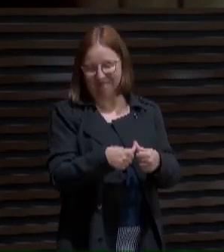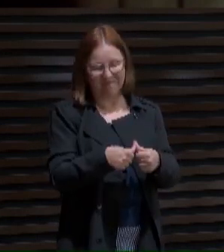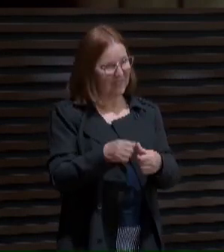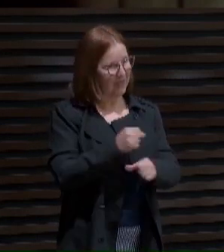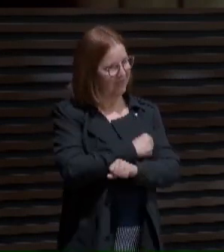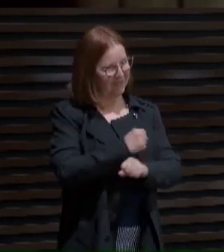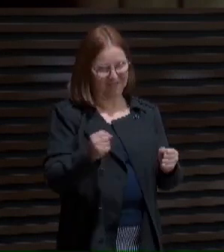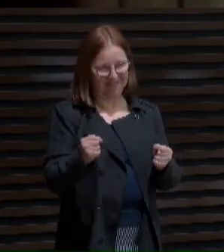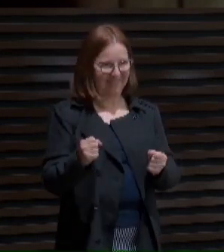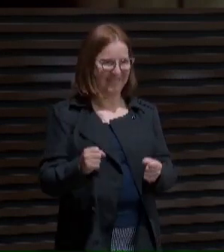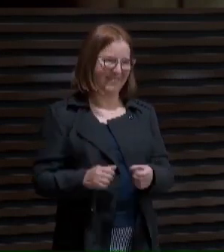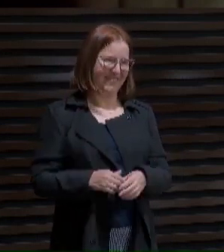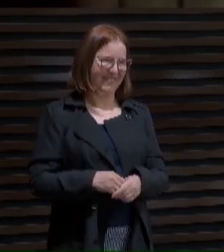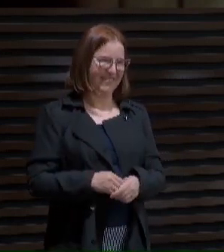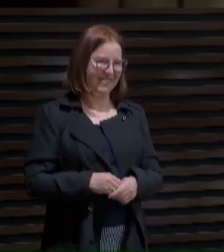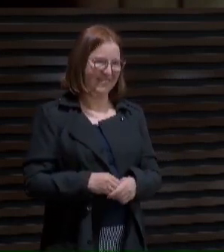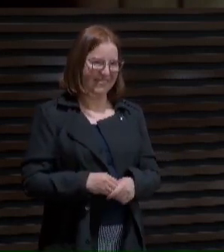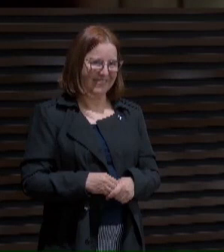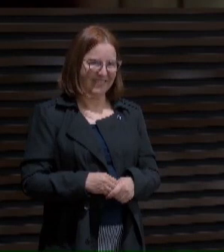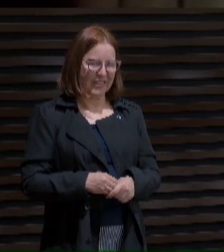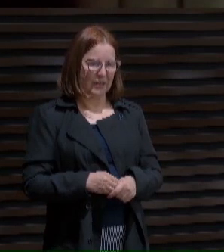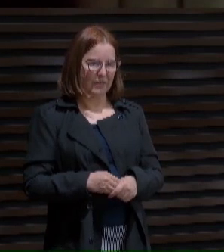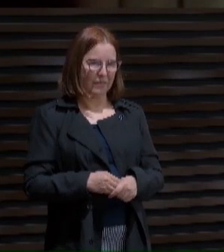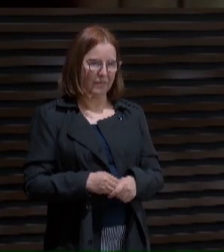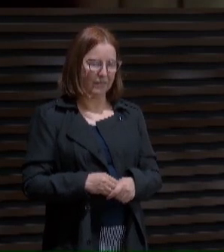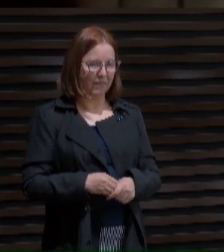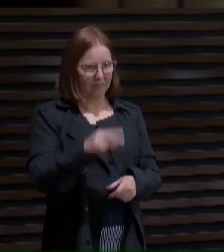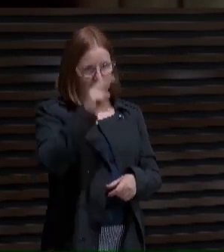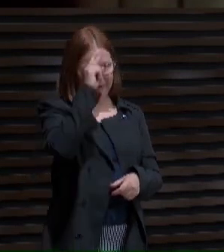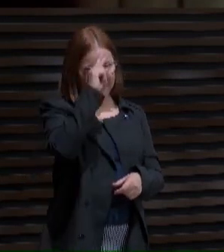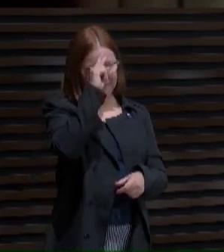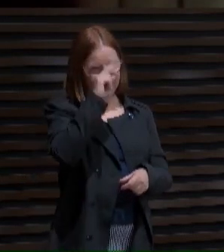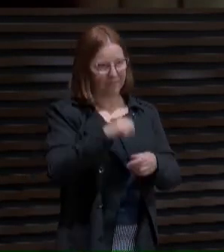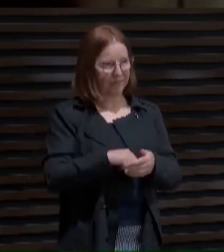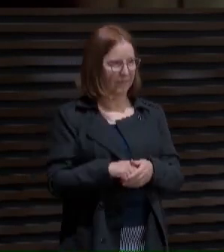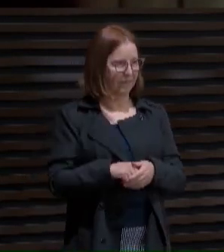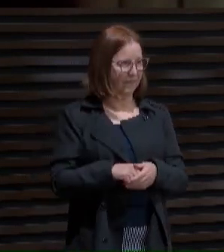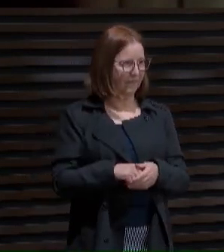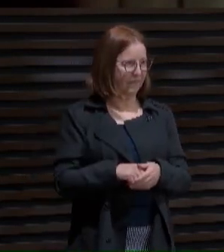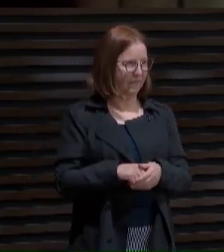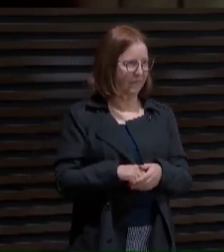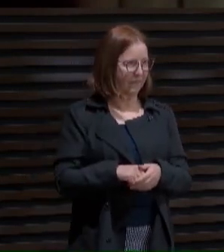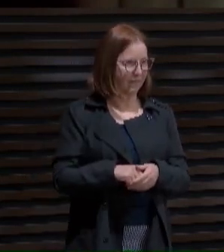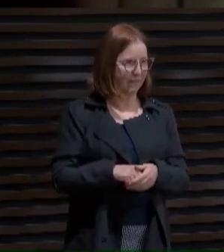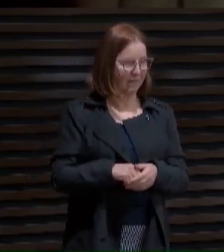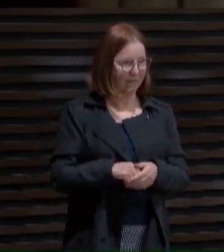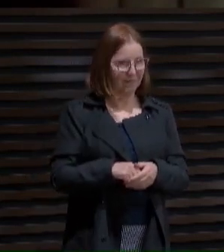há reconciliação. Então, recapitulando, quem